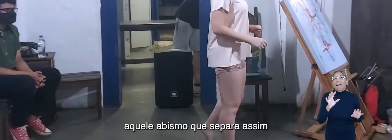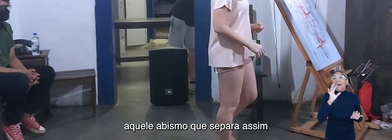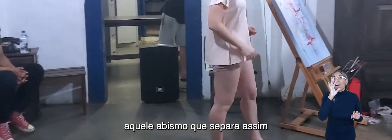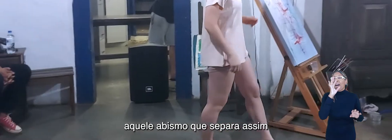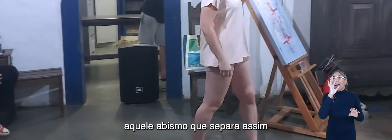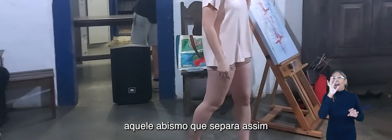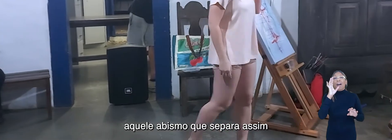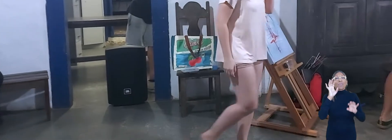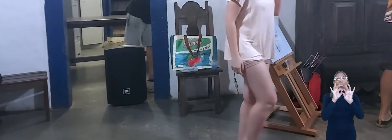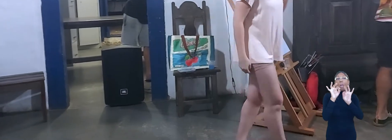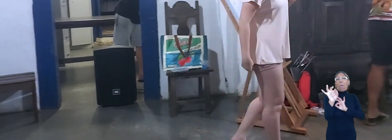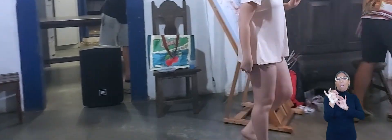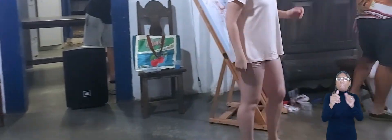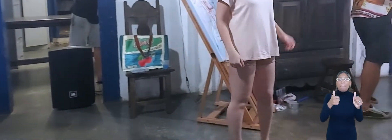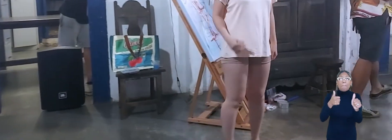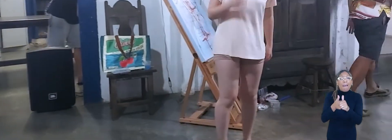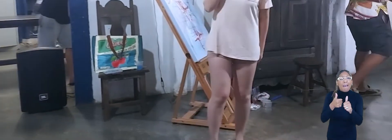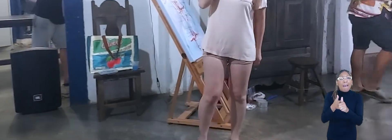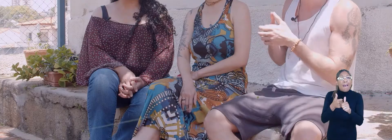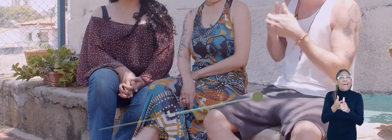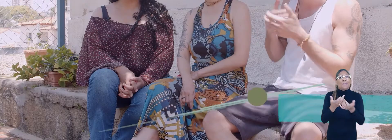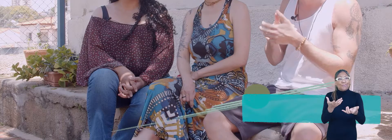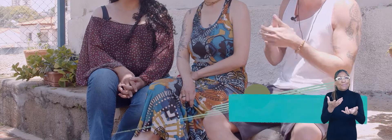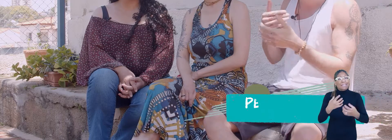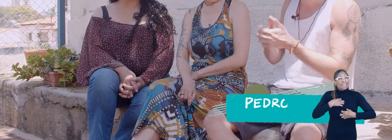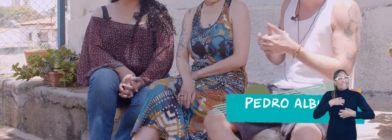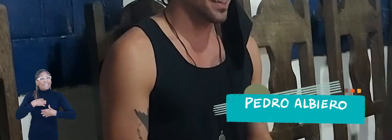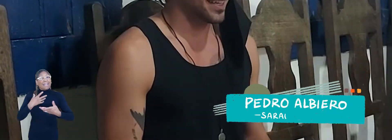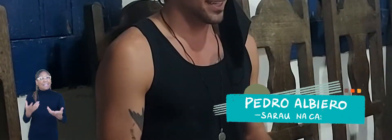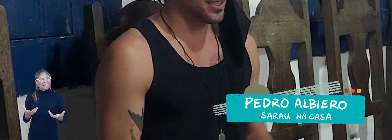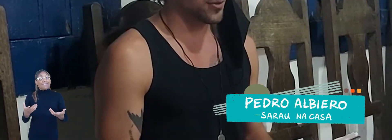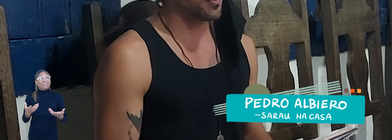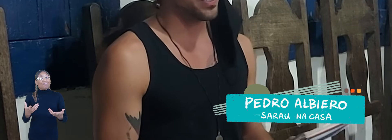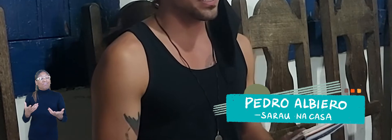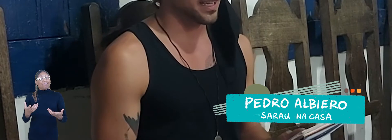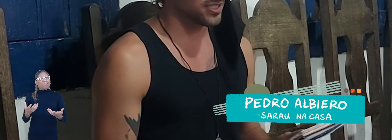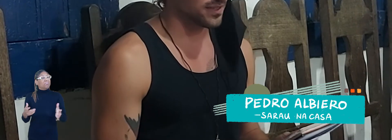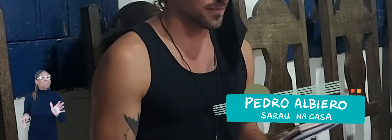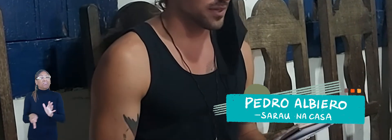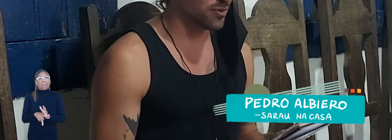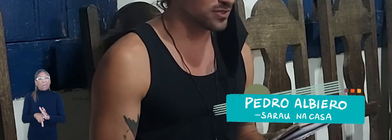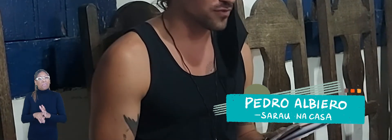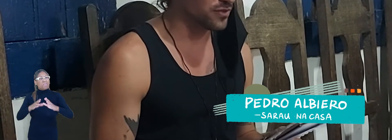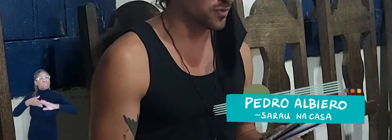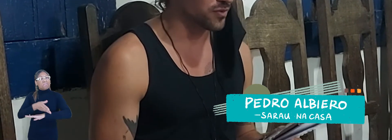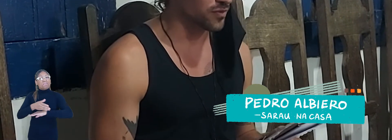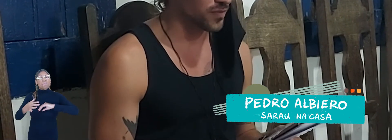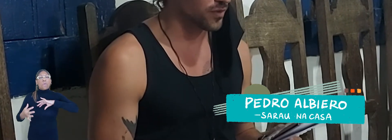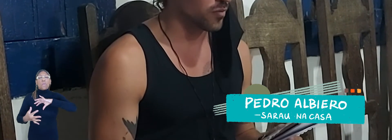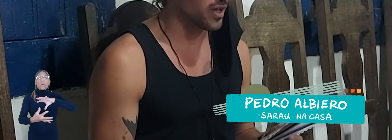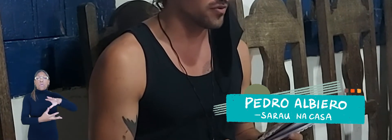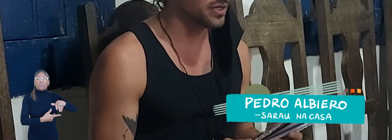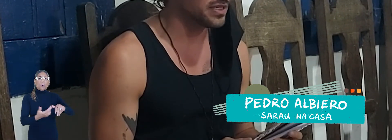Aquele abismo que separa assim, entre quando o cara se vê sempre como público, né? De corpo presente, depois do fim do